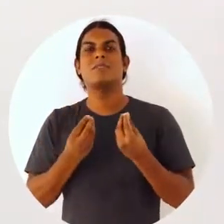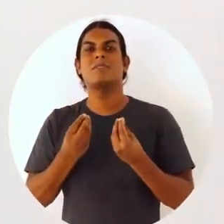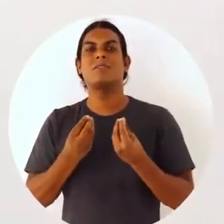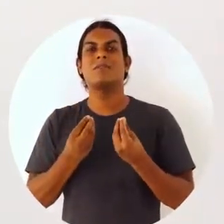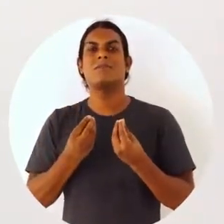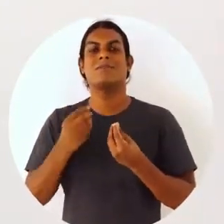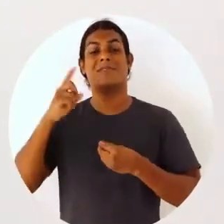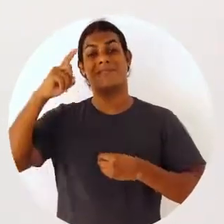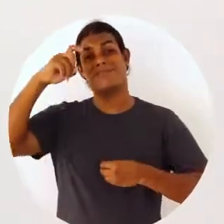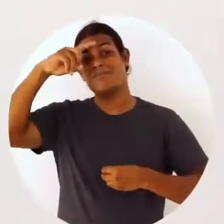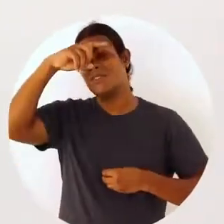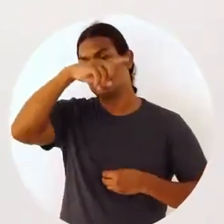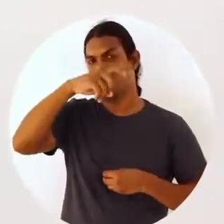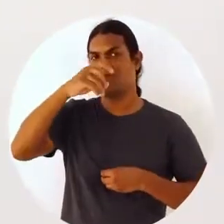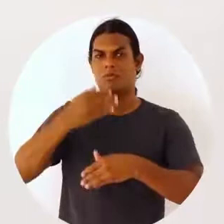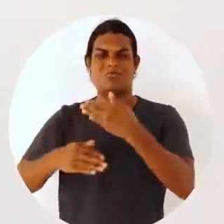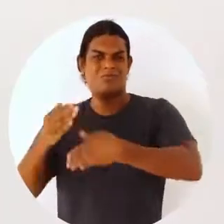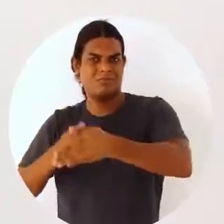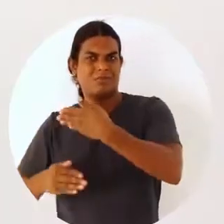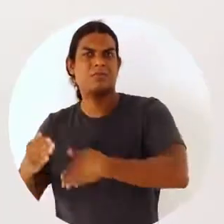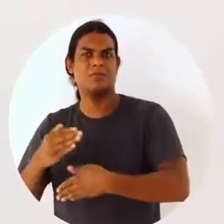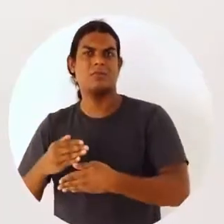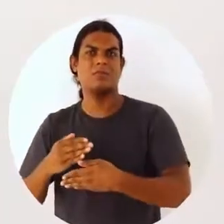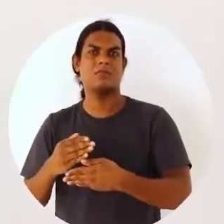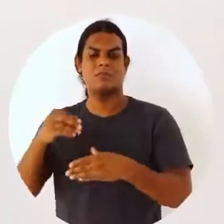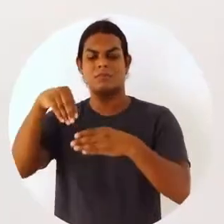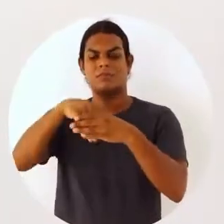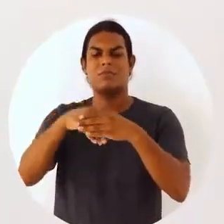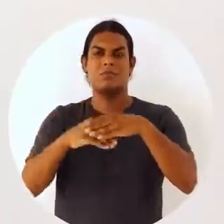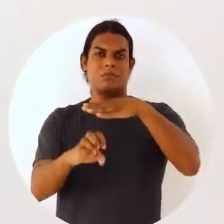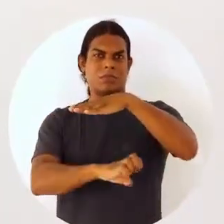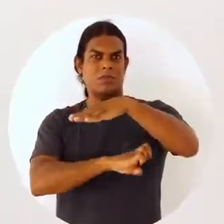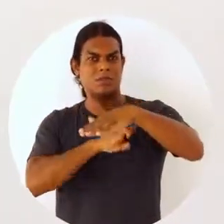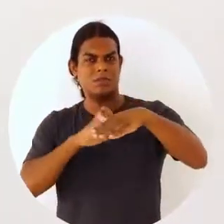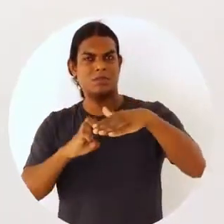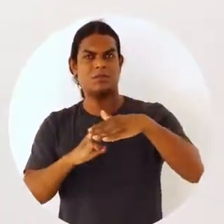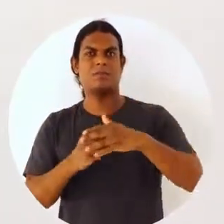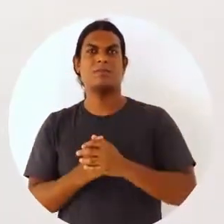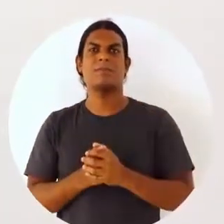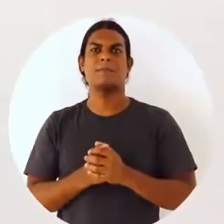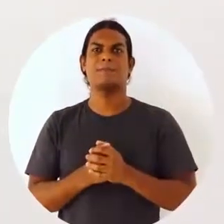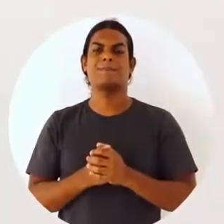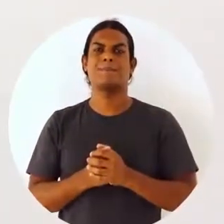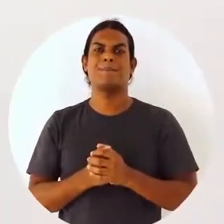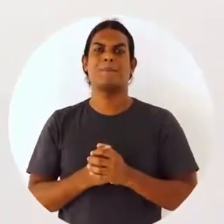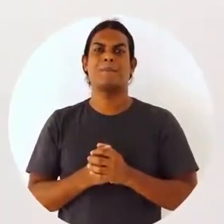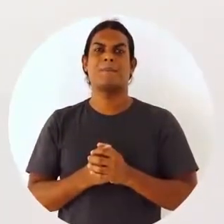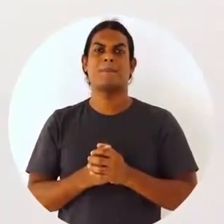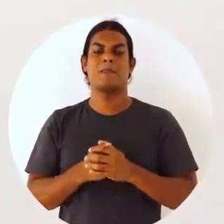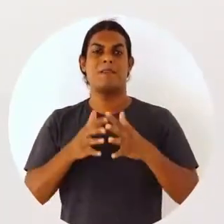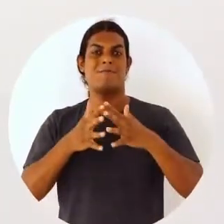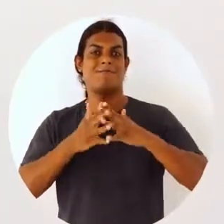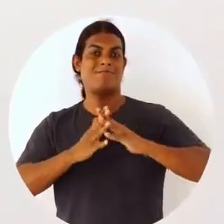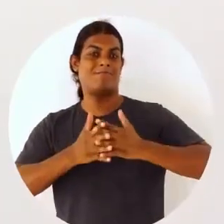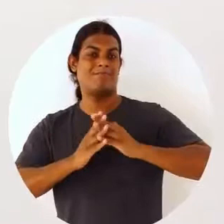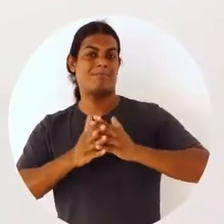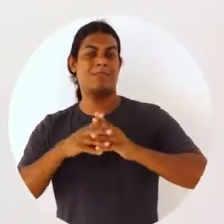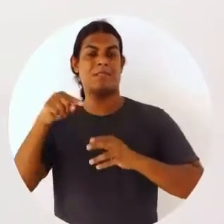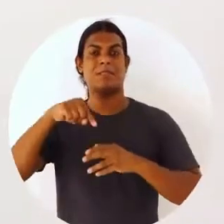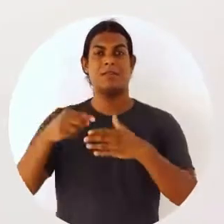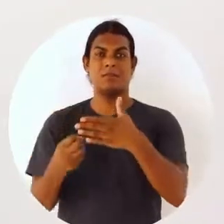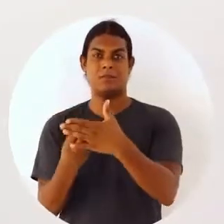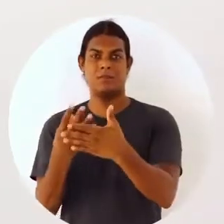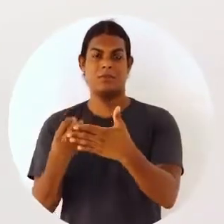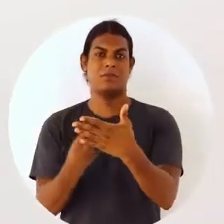eles. Dessa forma, dentro desse contexto, para poder fazer com que a produção ela pudesse atingir um nível maior, ou